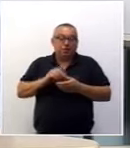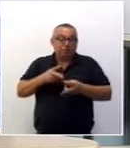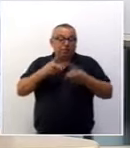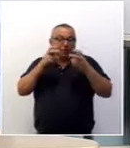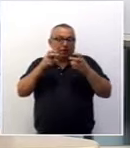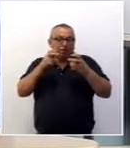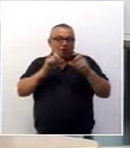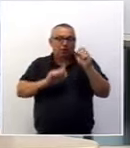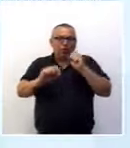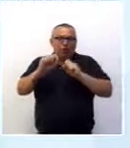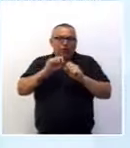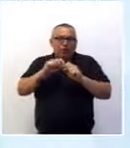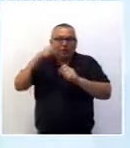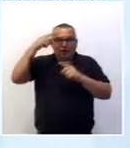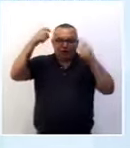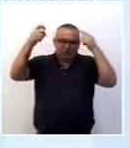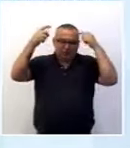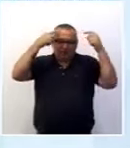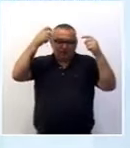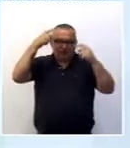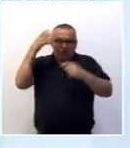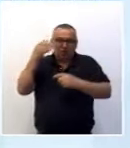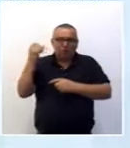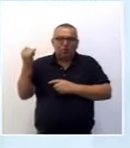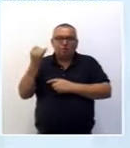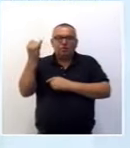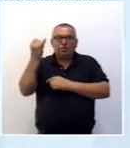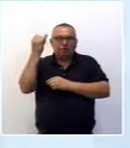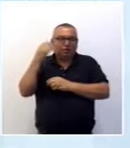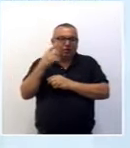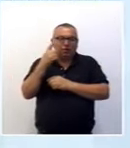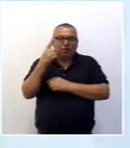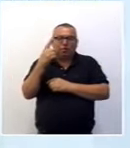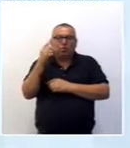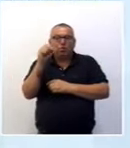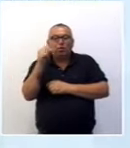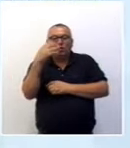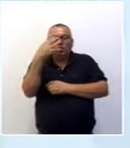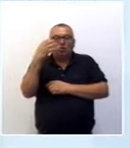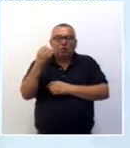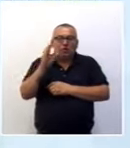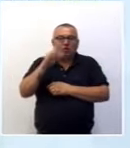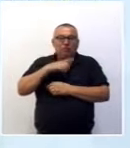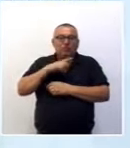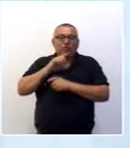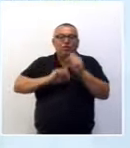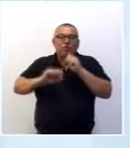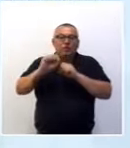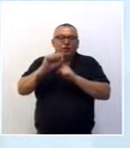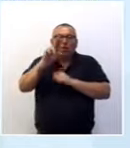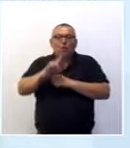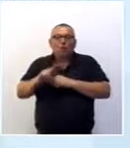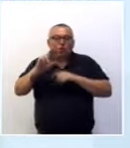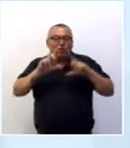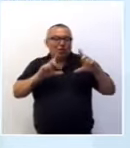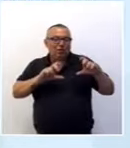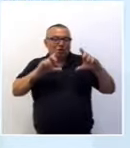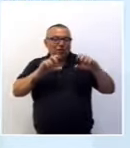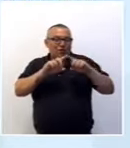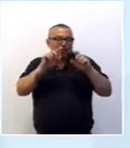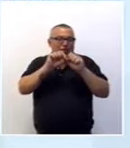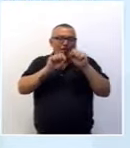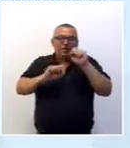percebendo essa invenção muito importante, né? Em 1840 já havia recomendações de uso de fotografias para